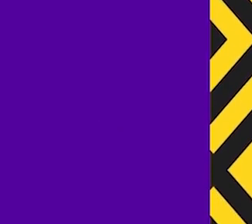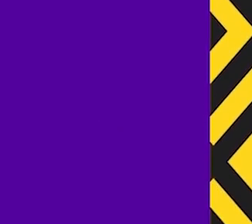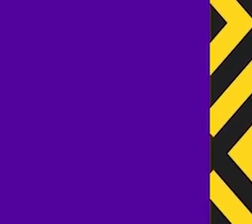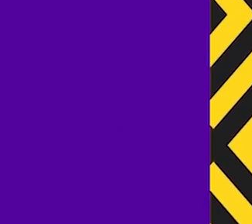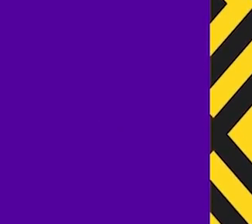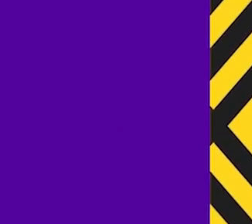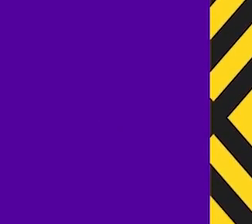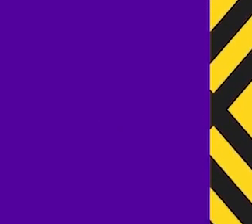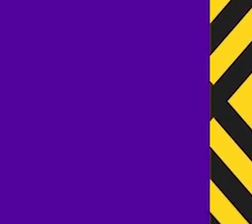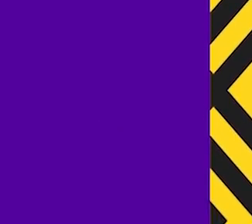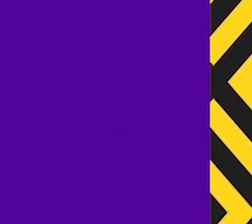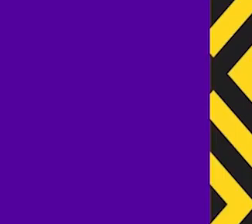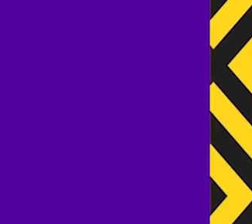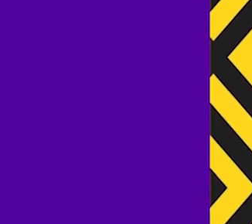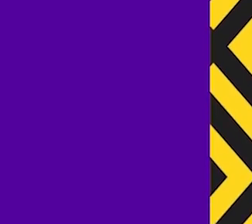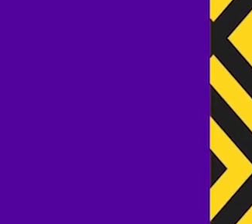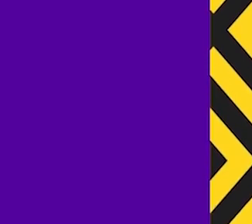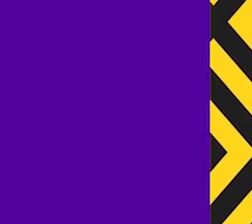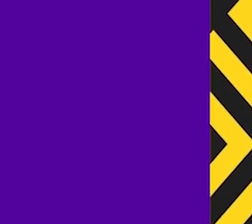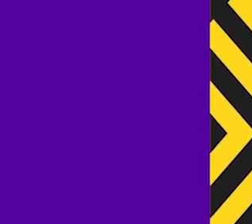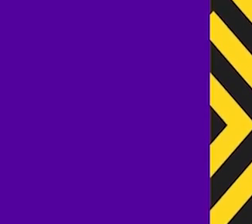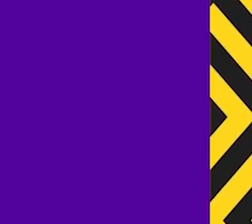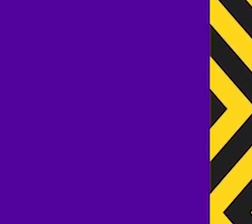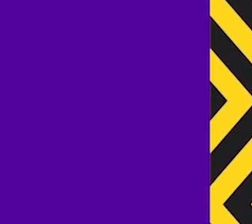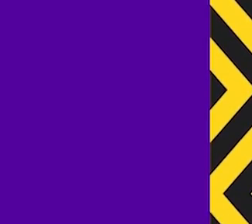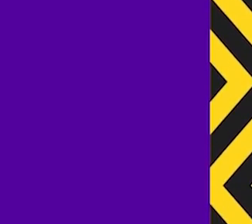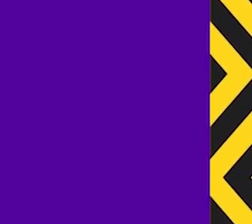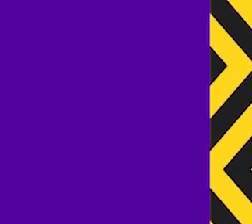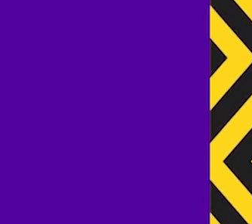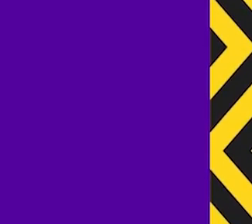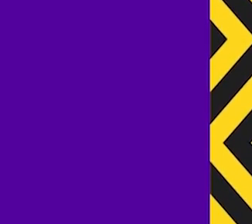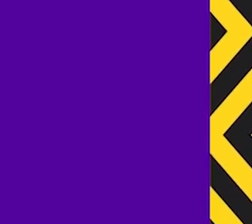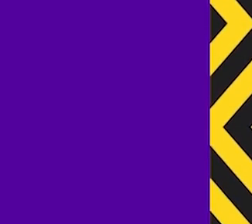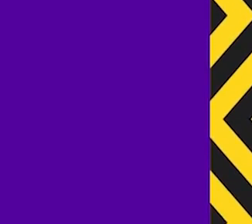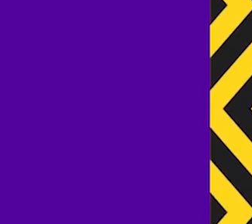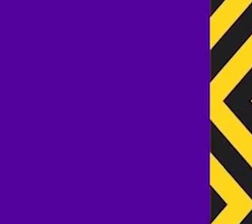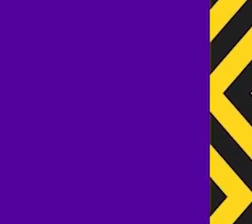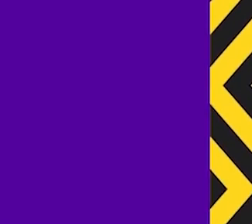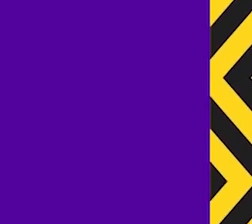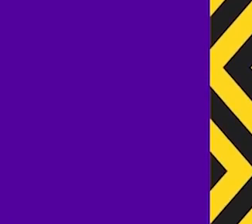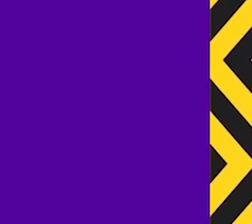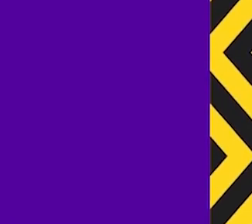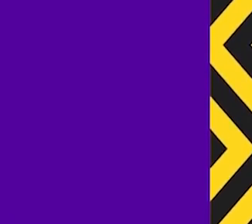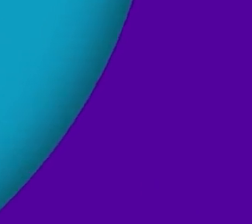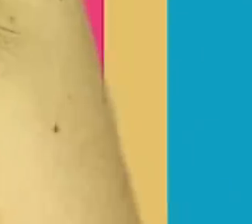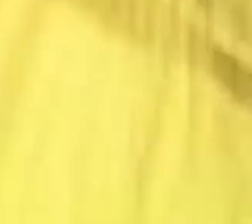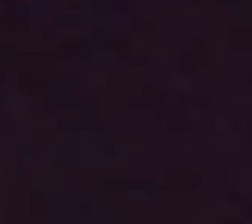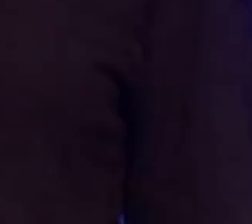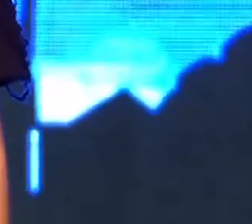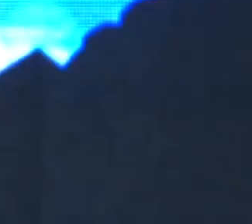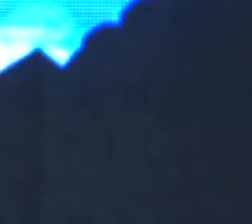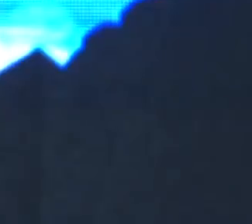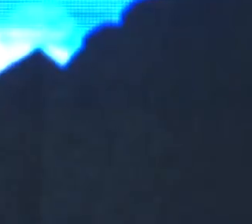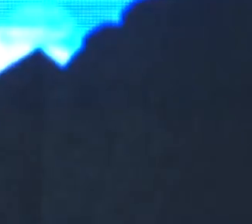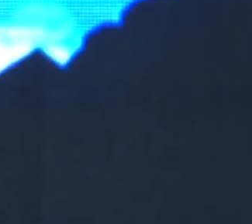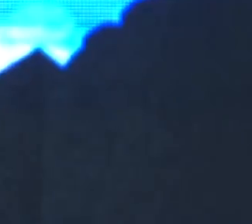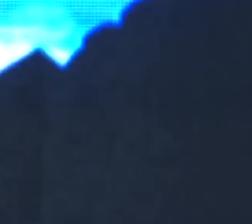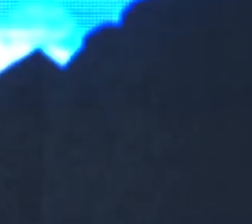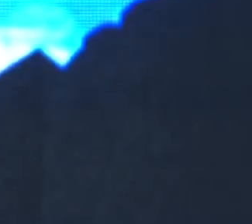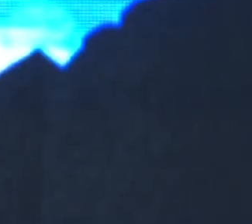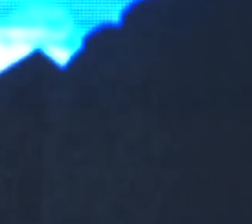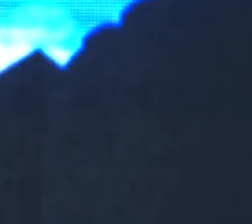aí chama também as suas amigas vai ser um alecrim e pelas conosco que deus te abençoe te espero oi